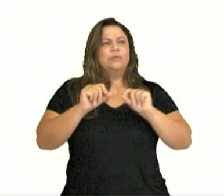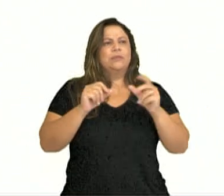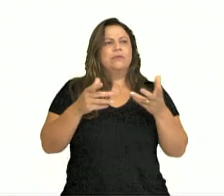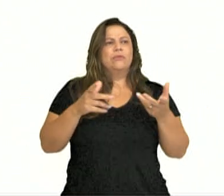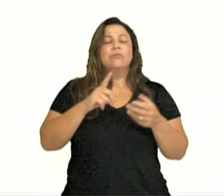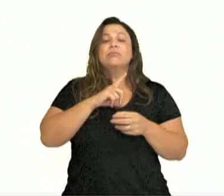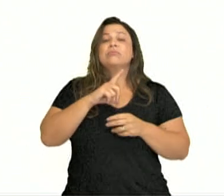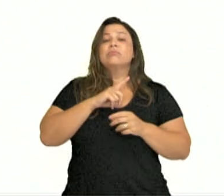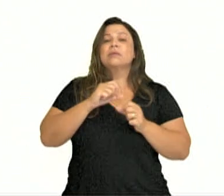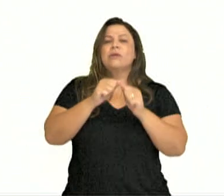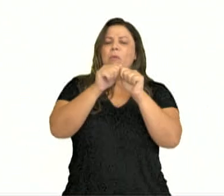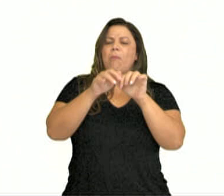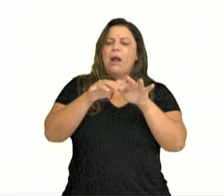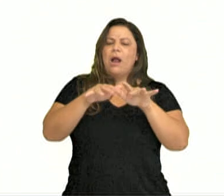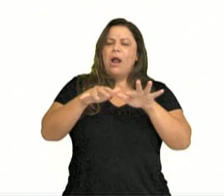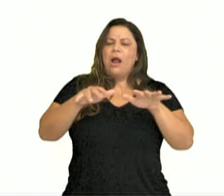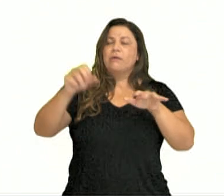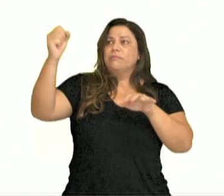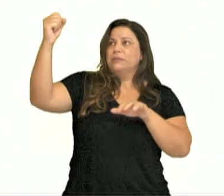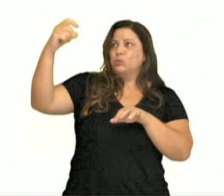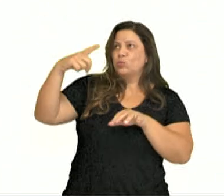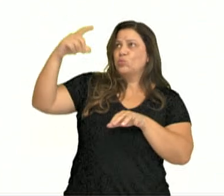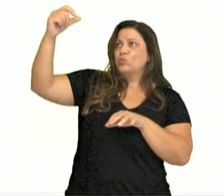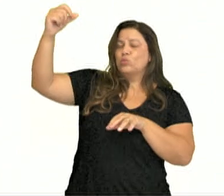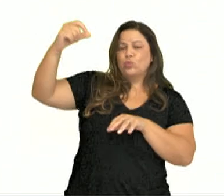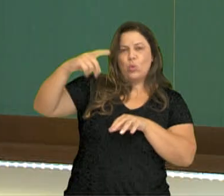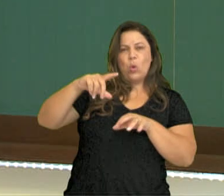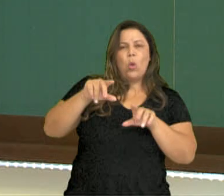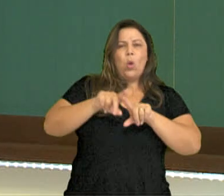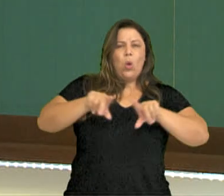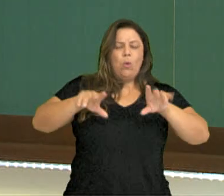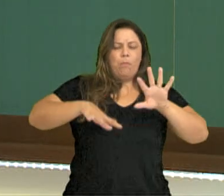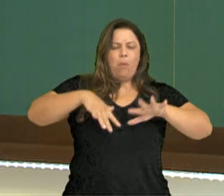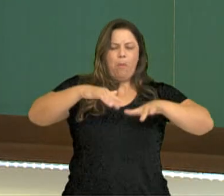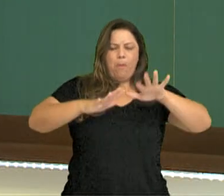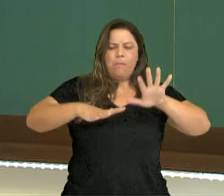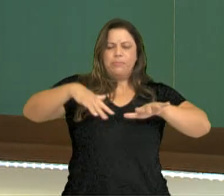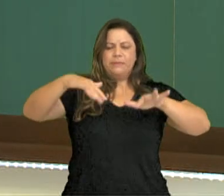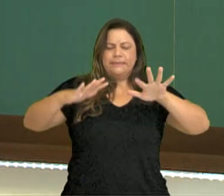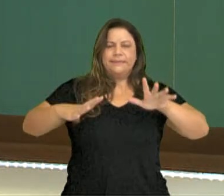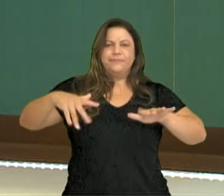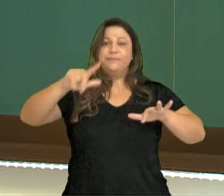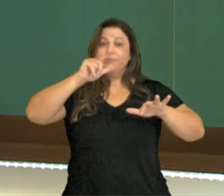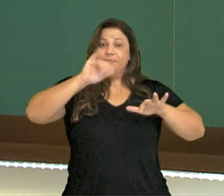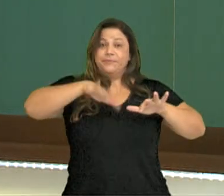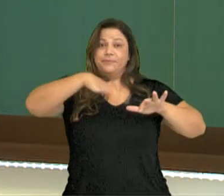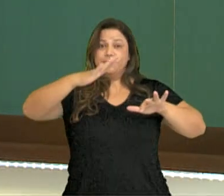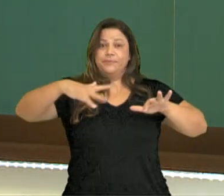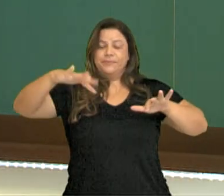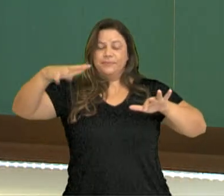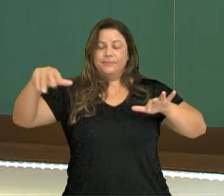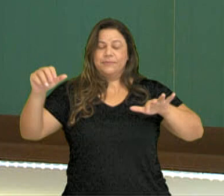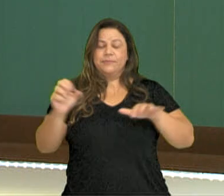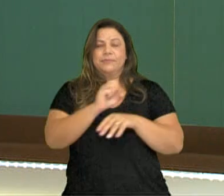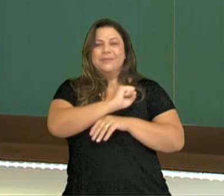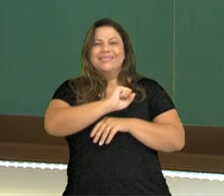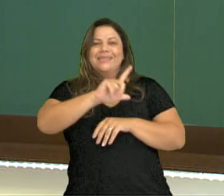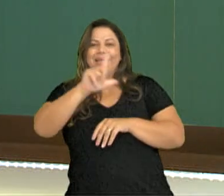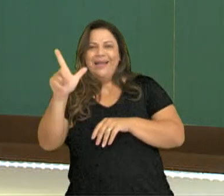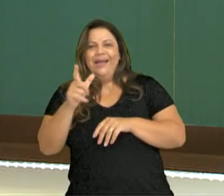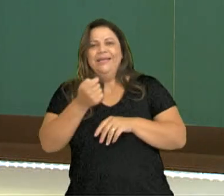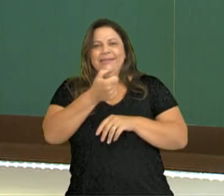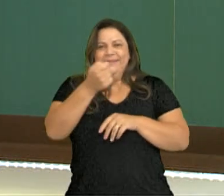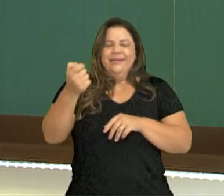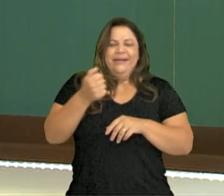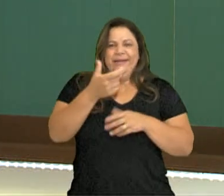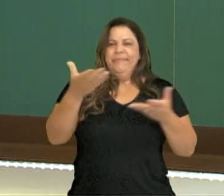uma maior incidência solar, uma pouca agitação marinha e uma baixa salinidade de água do mar.